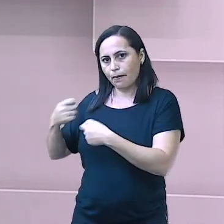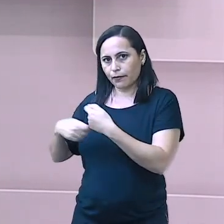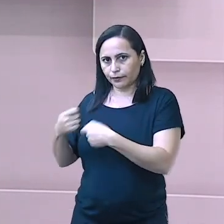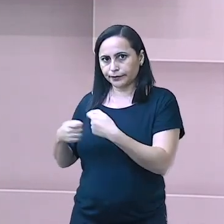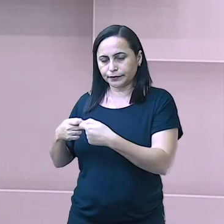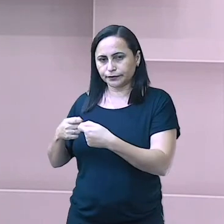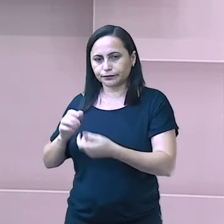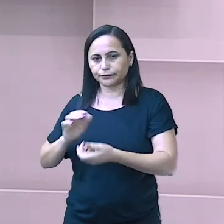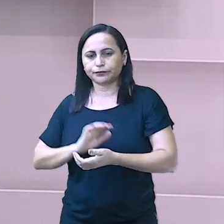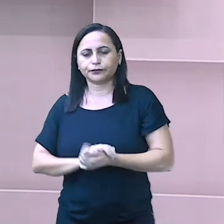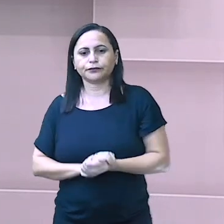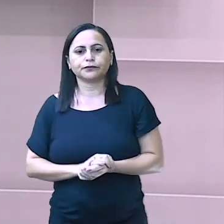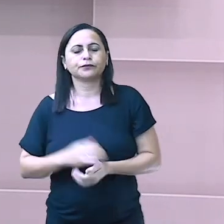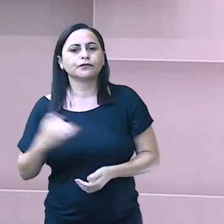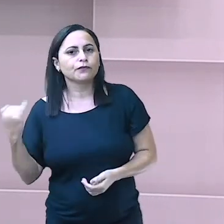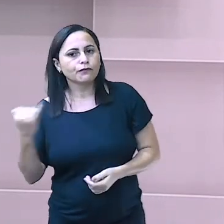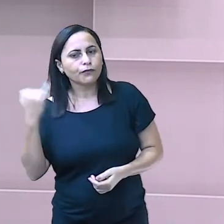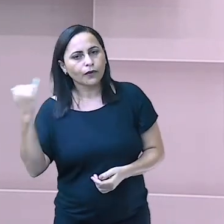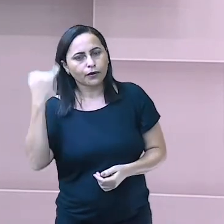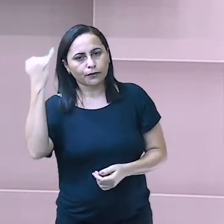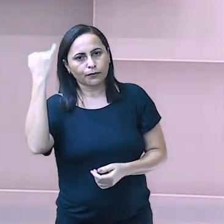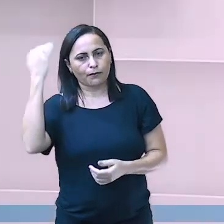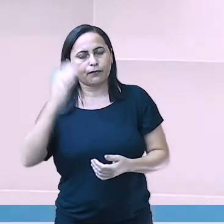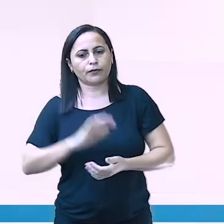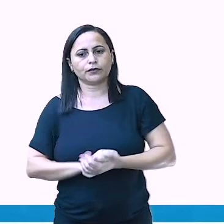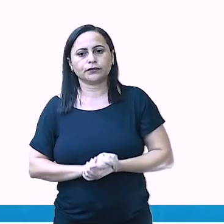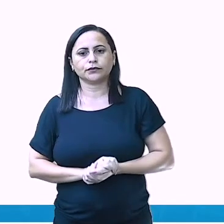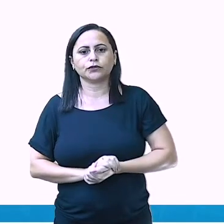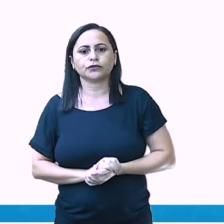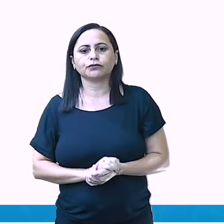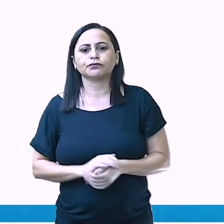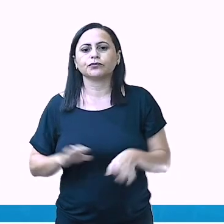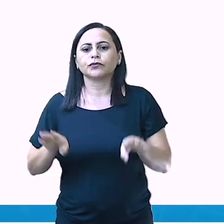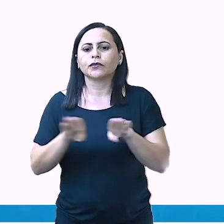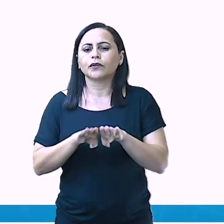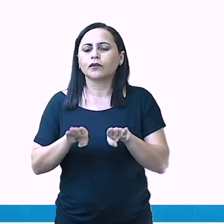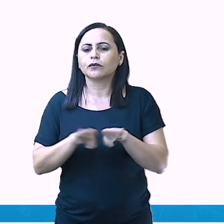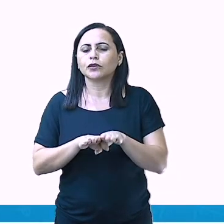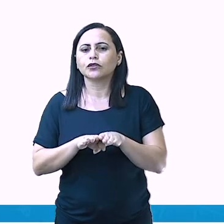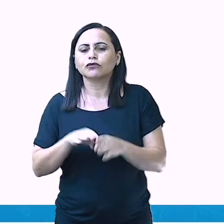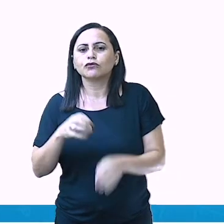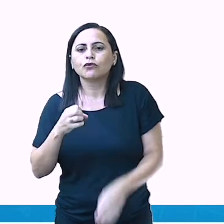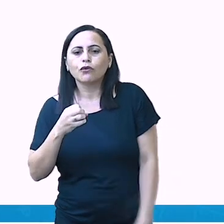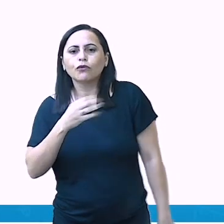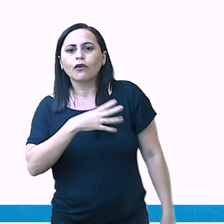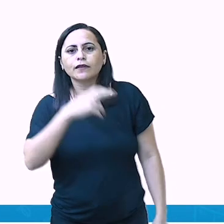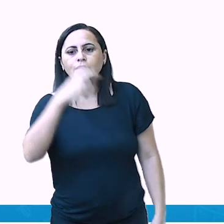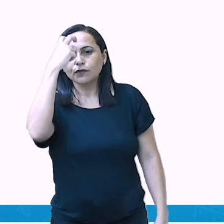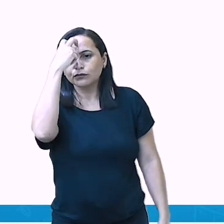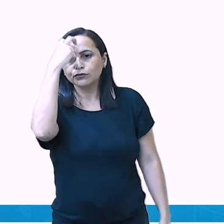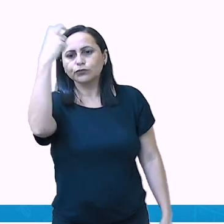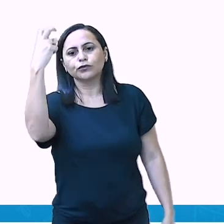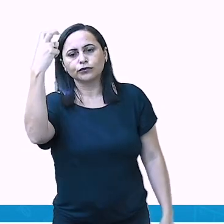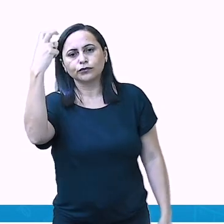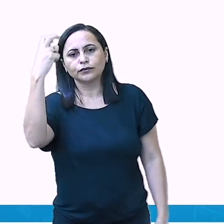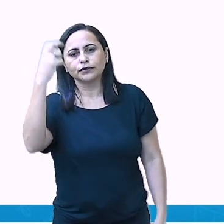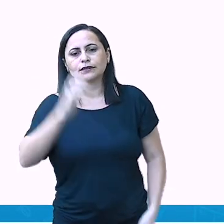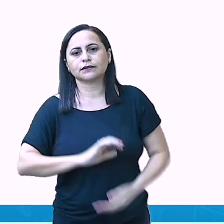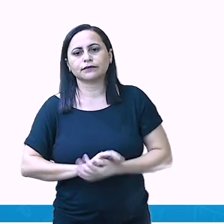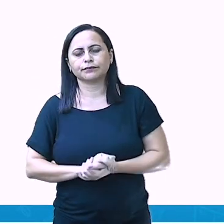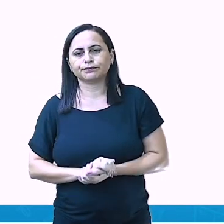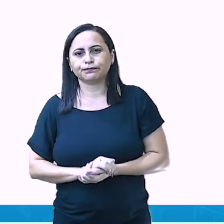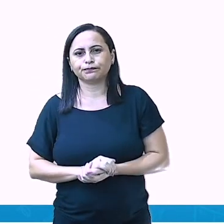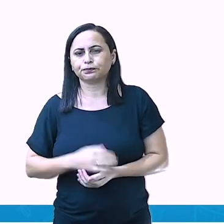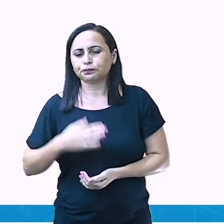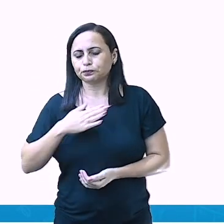de comércio para o crescimento das grandes cidades. E também o conhecimento de novas culturas.